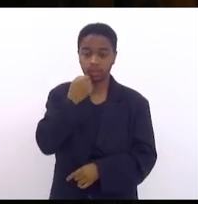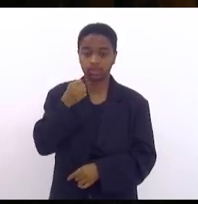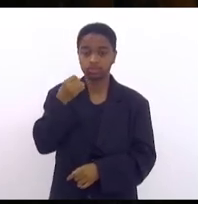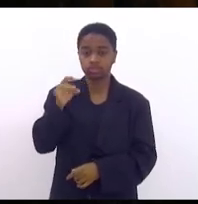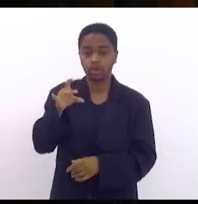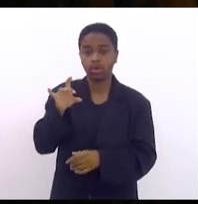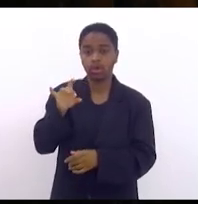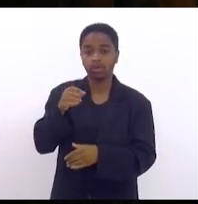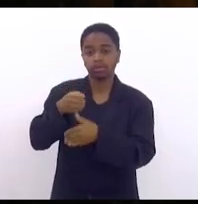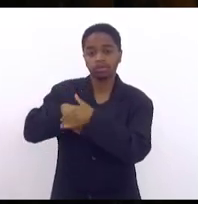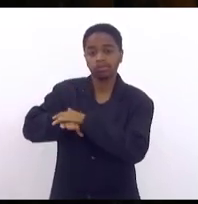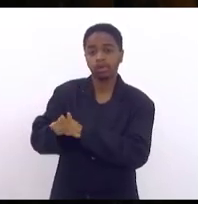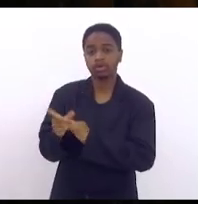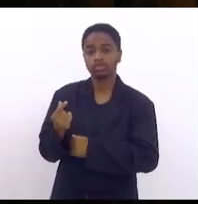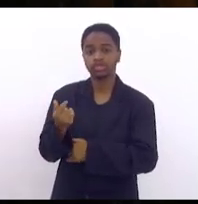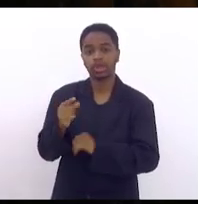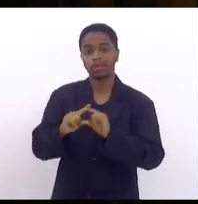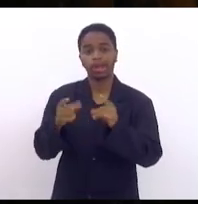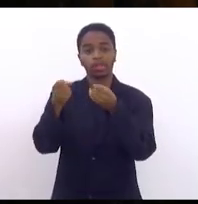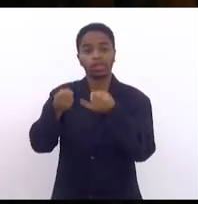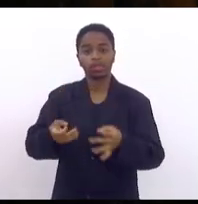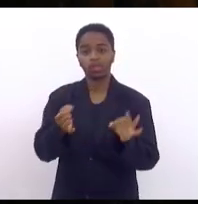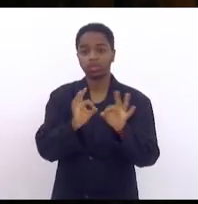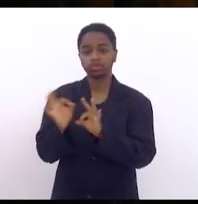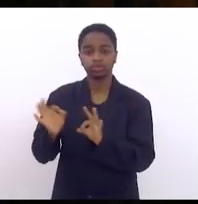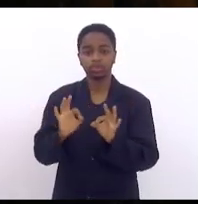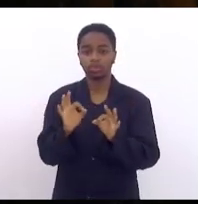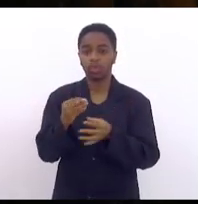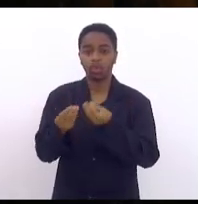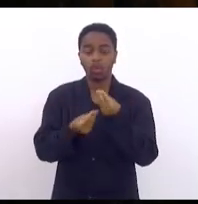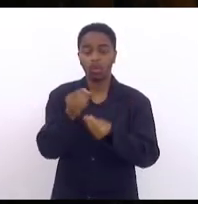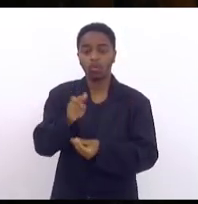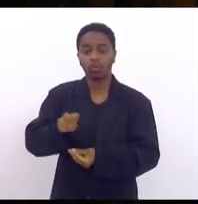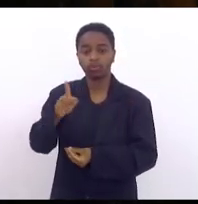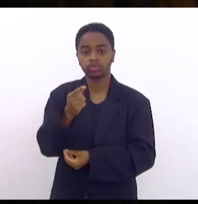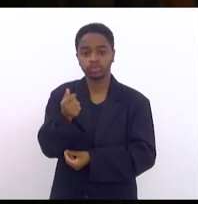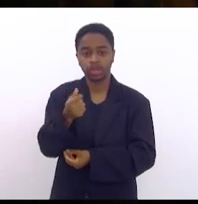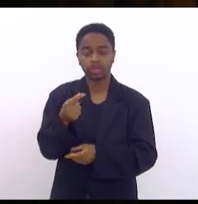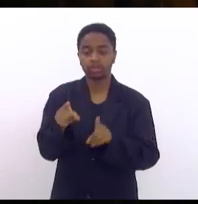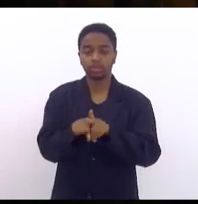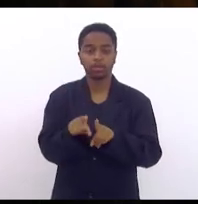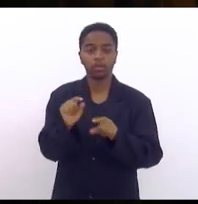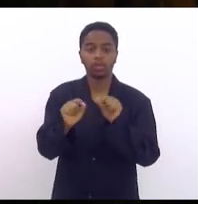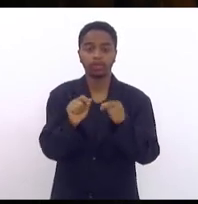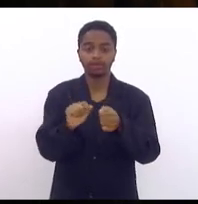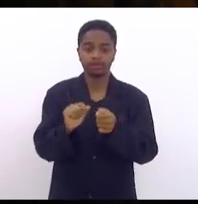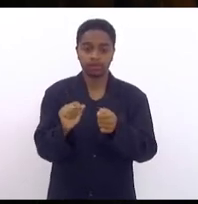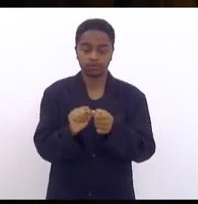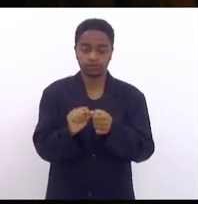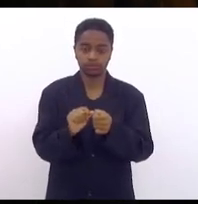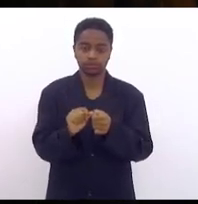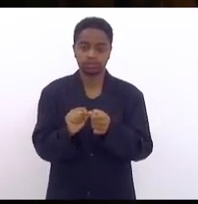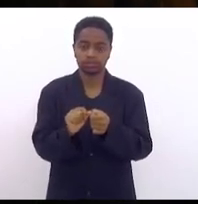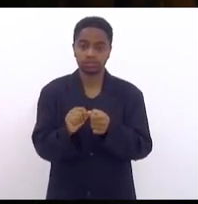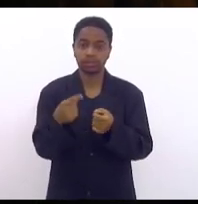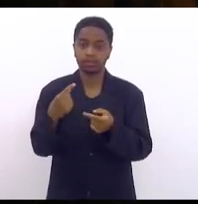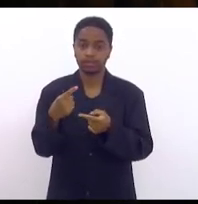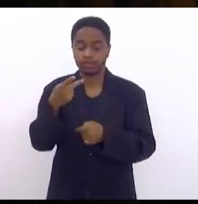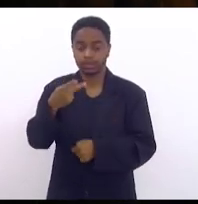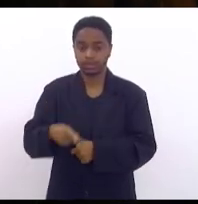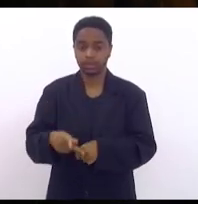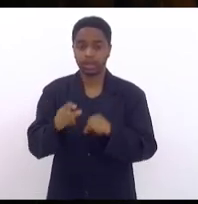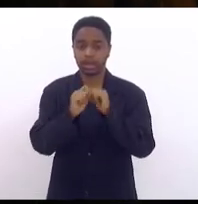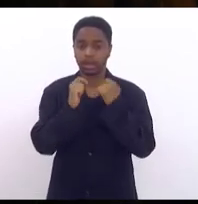bolsinho e nunca deu justificativa de absolutamente nada que tinha feito com os 20 milhões de reais que a Assembleia